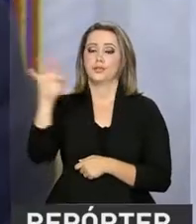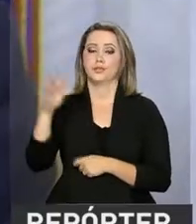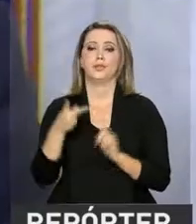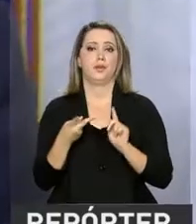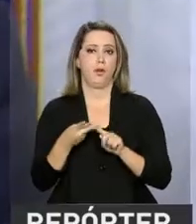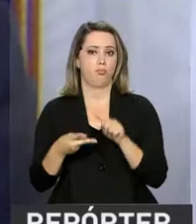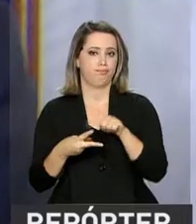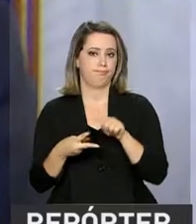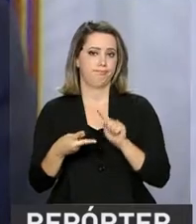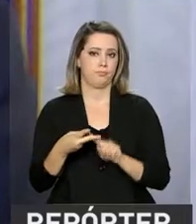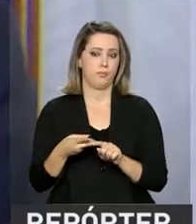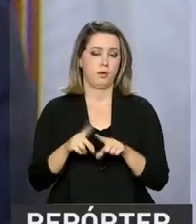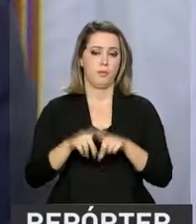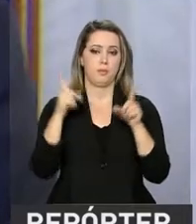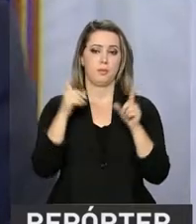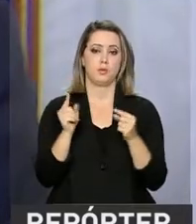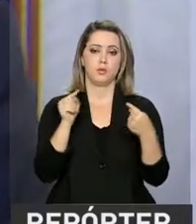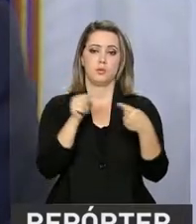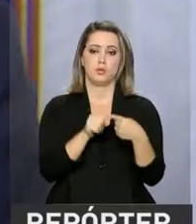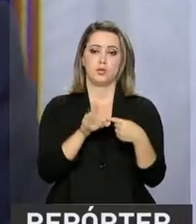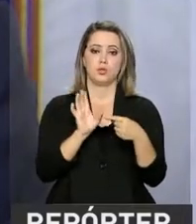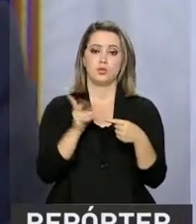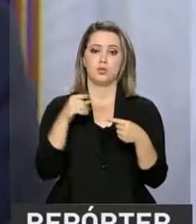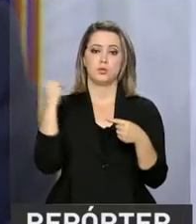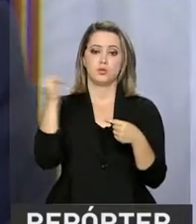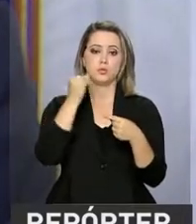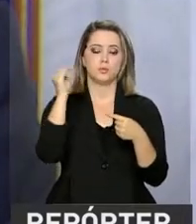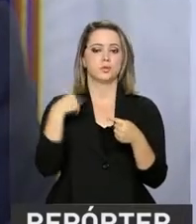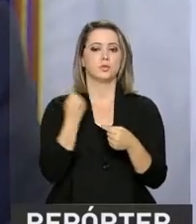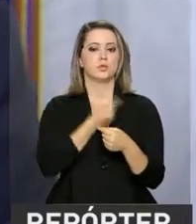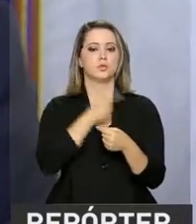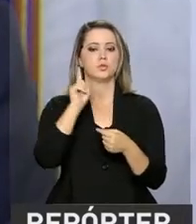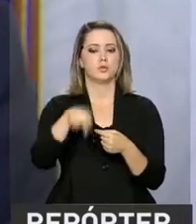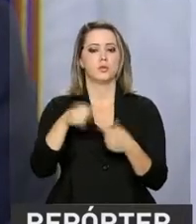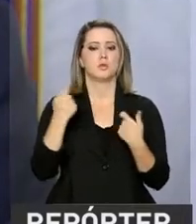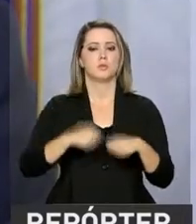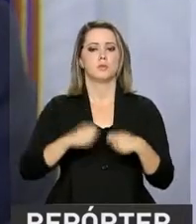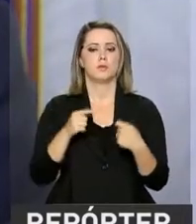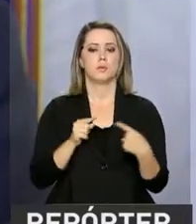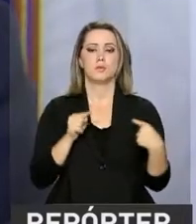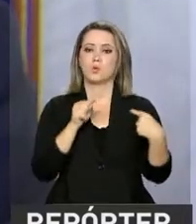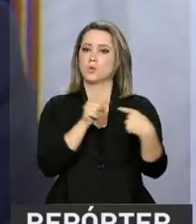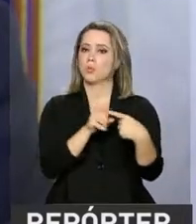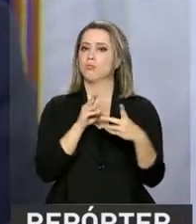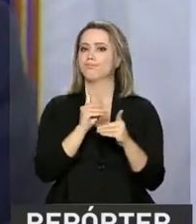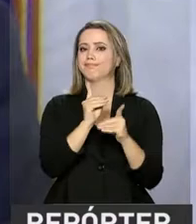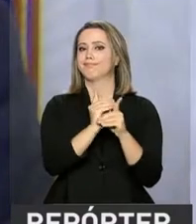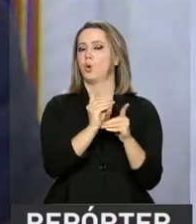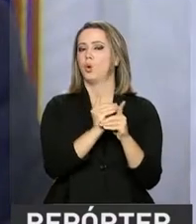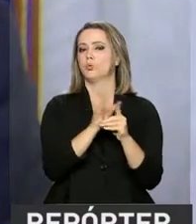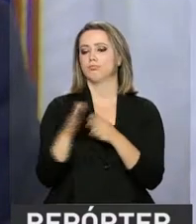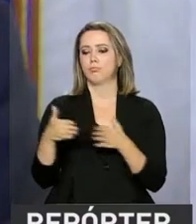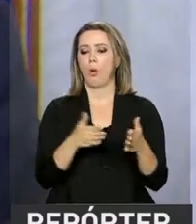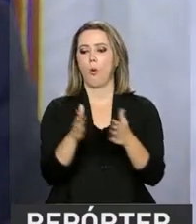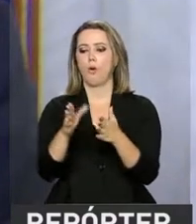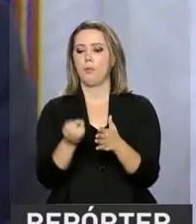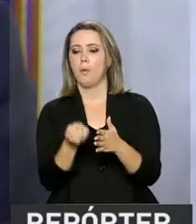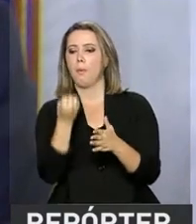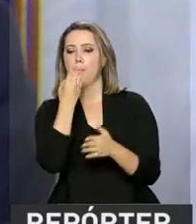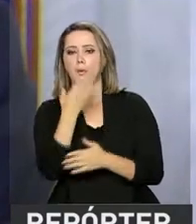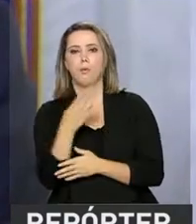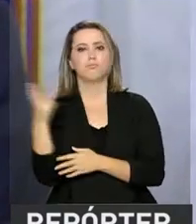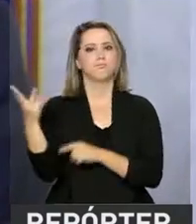principal central dessa nossa reunião exatamente isso nós temos que encontrar um caminho que seja saudável